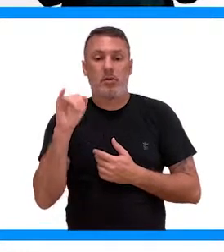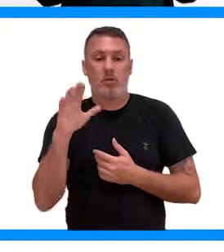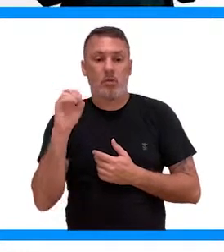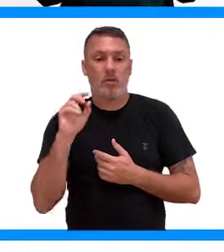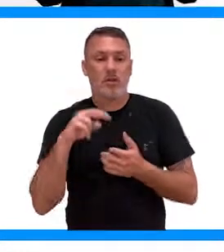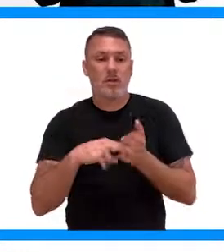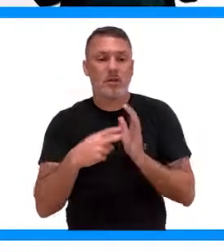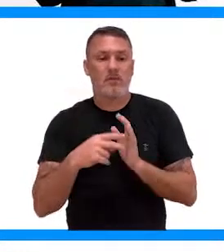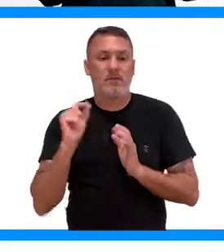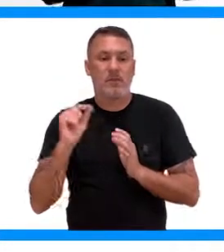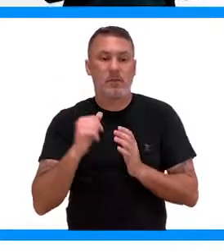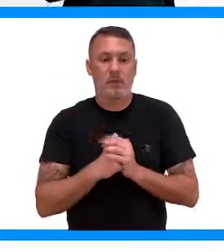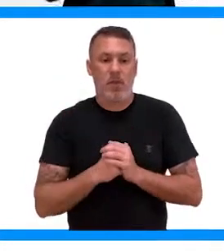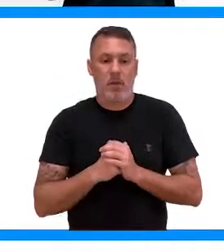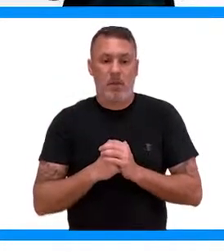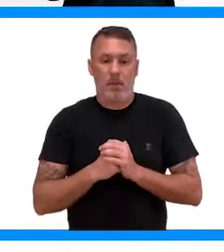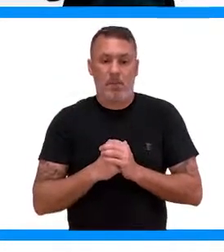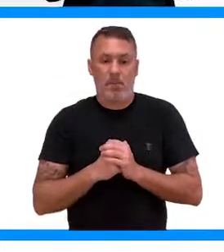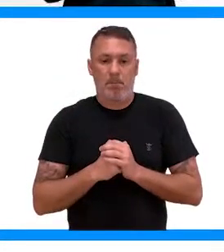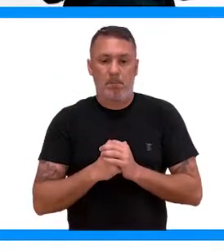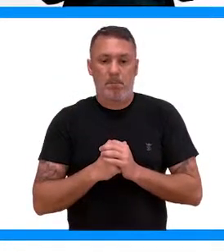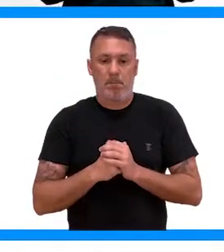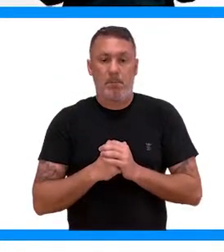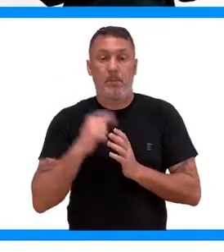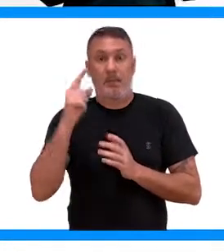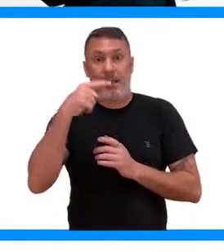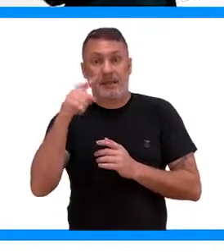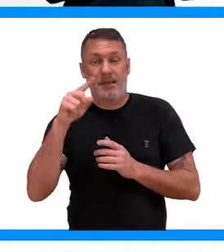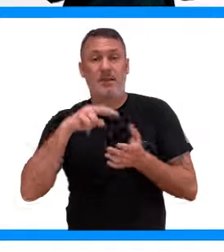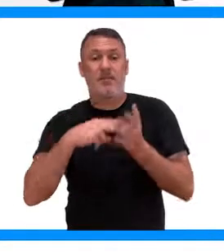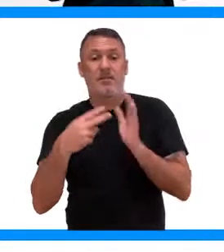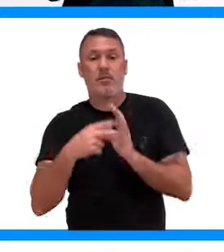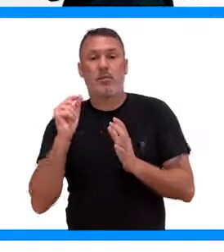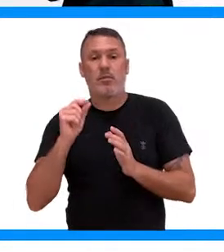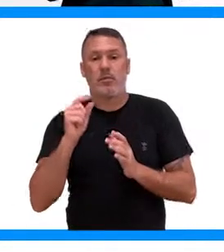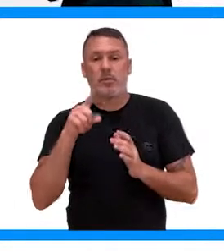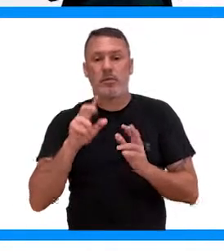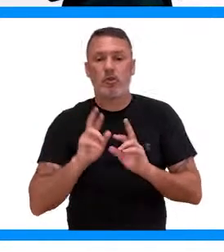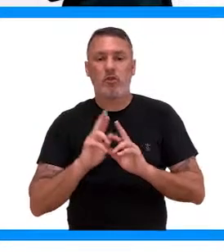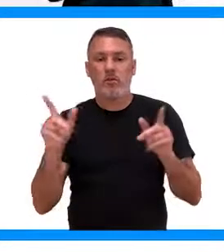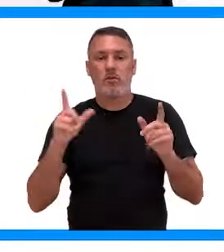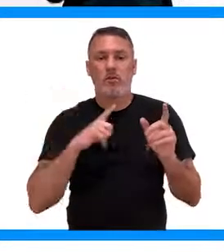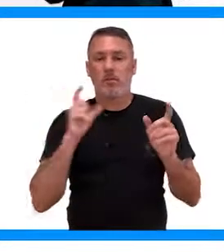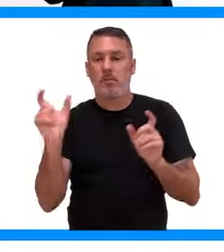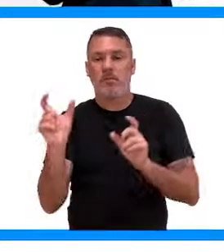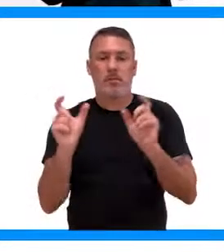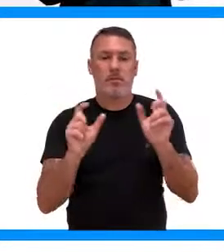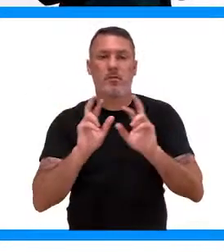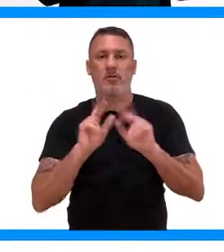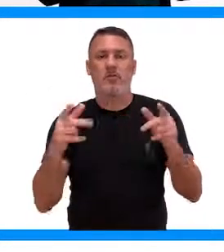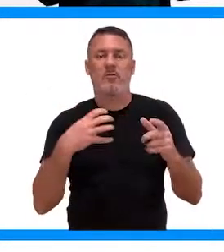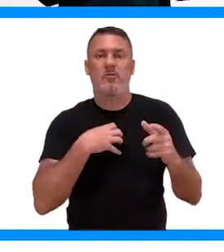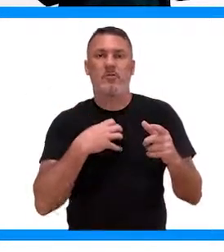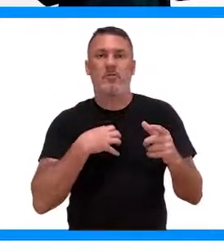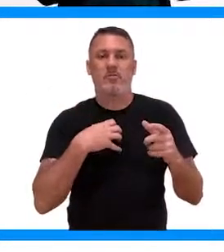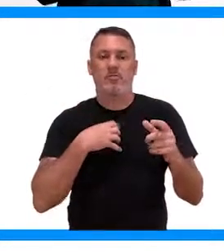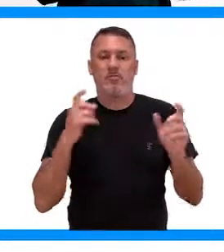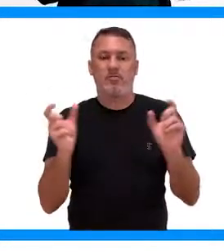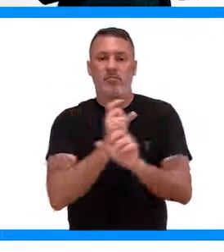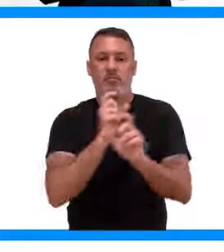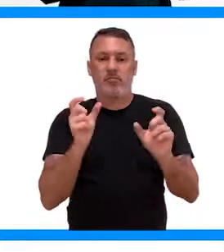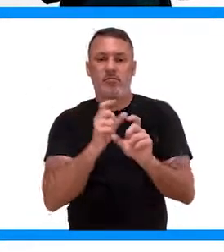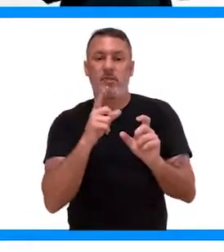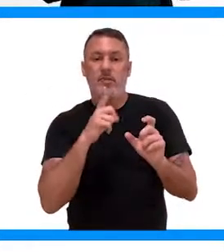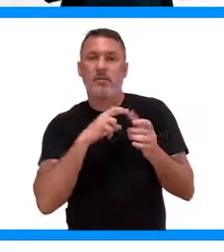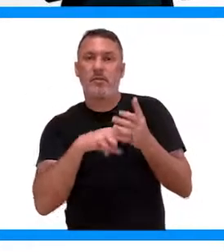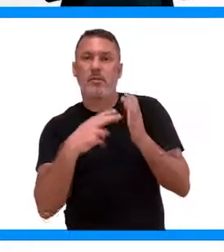Acento diacrítico, ¿qué es? El acento diacrítico sirve para hacer diferencia entre dos palabras que escriben igual,